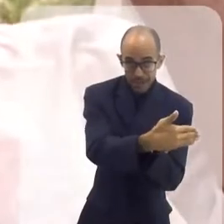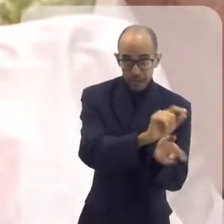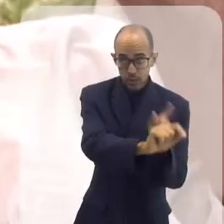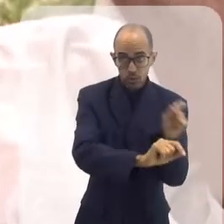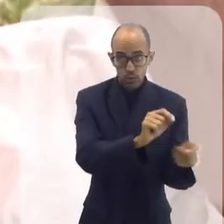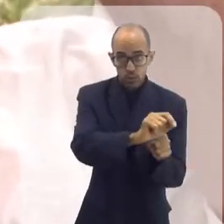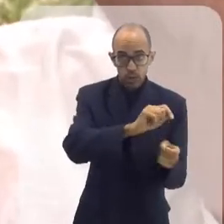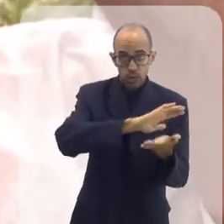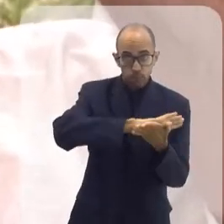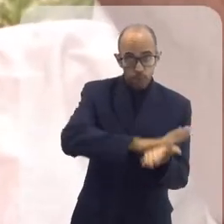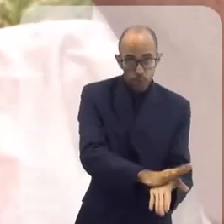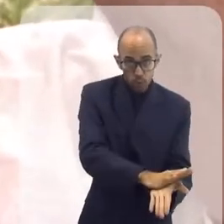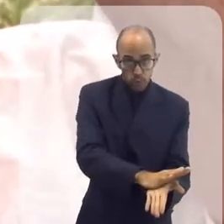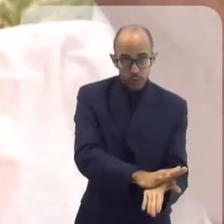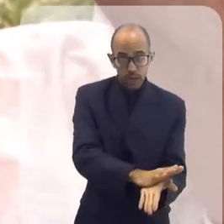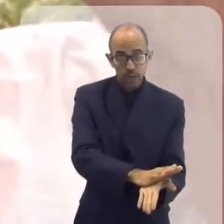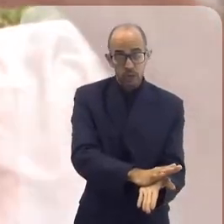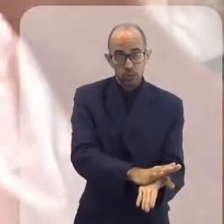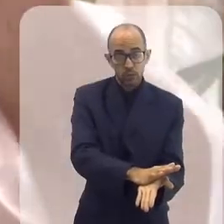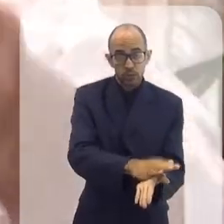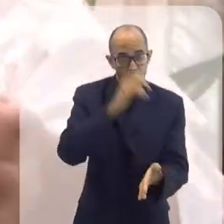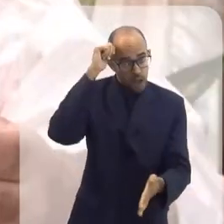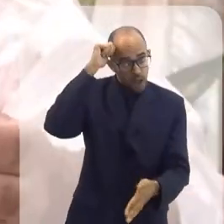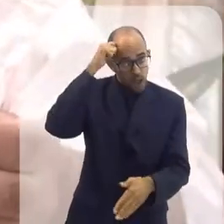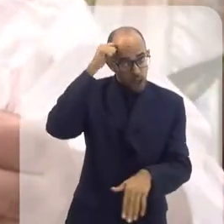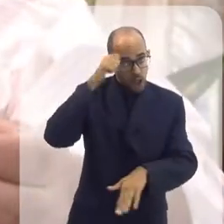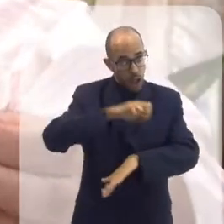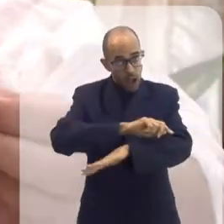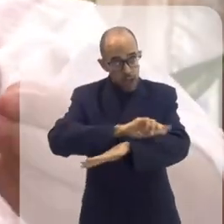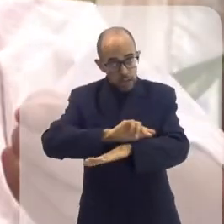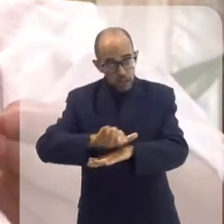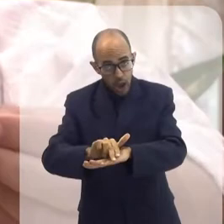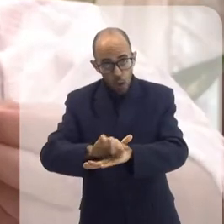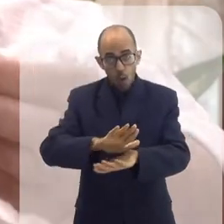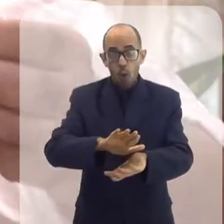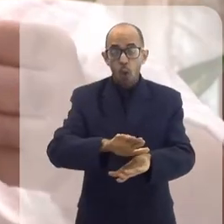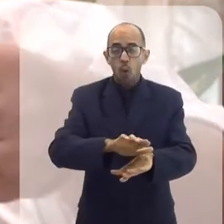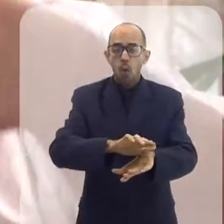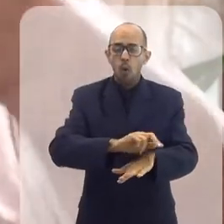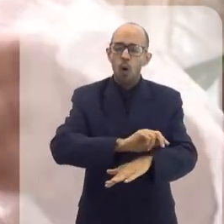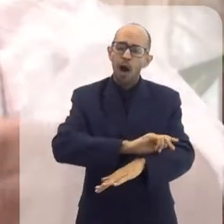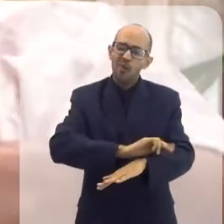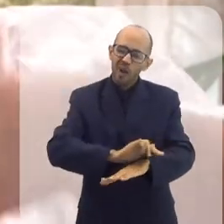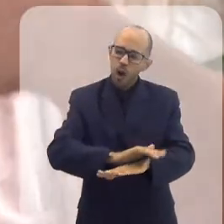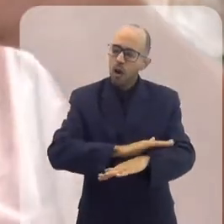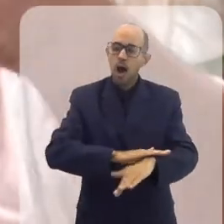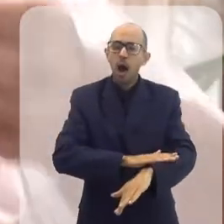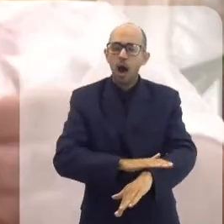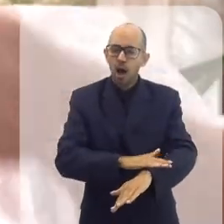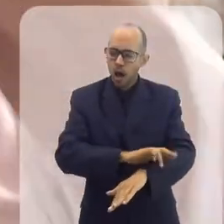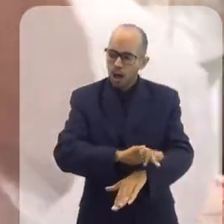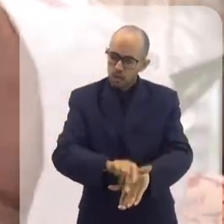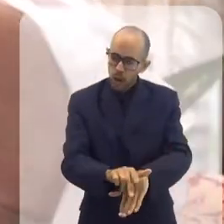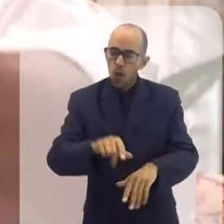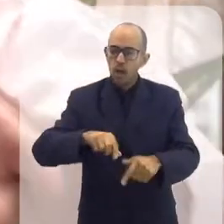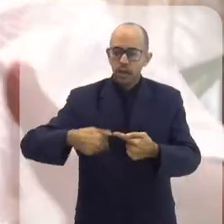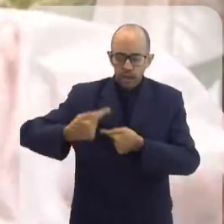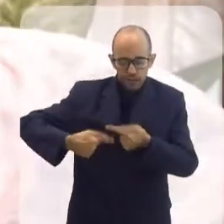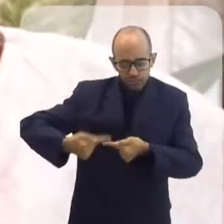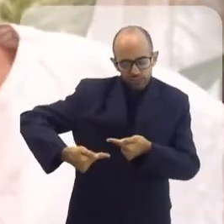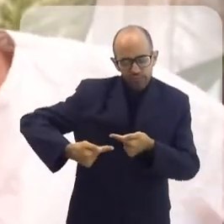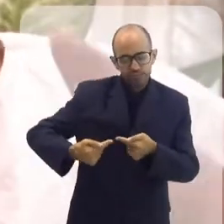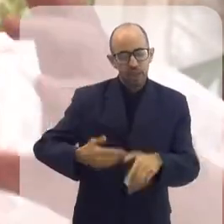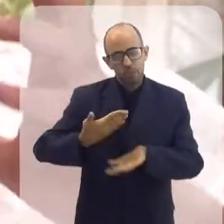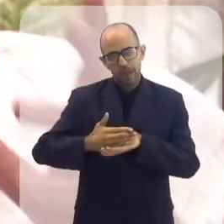começa no preconceito racial e se estende ao preconceito que aquela etnia que aquele povo que